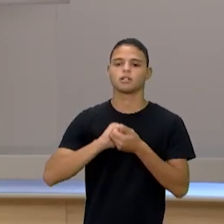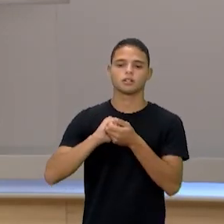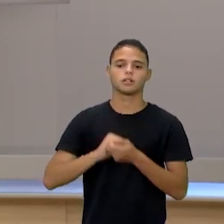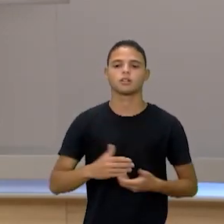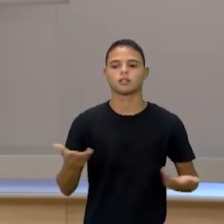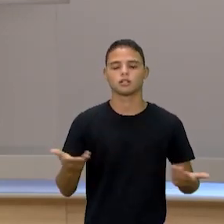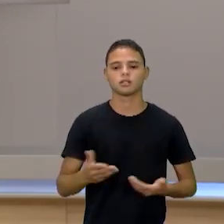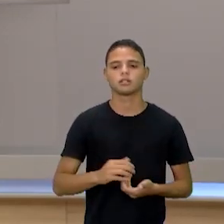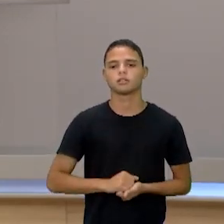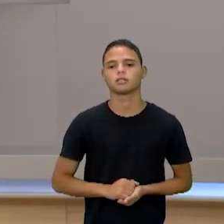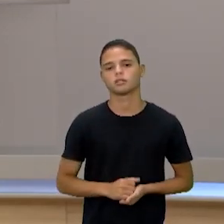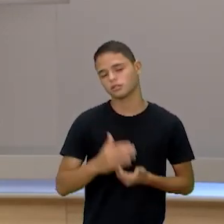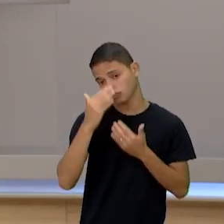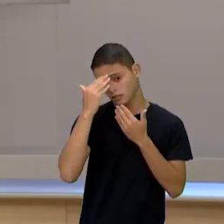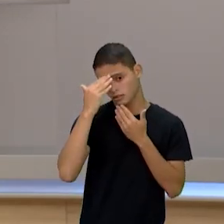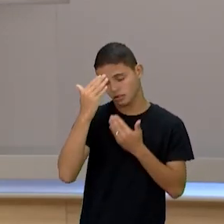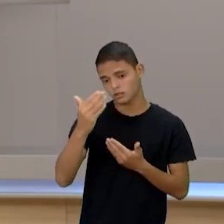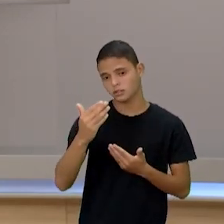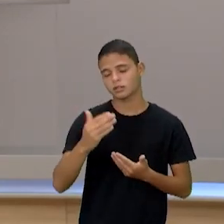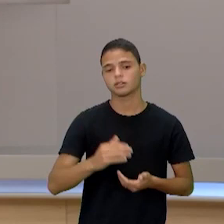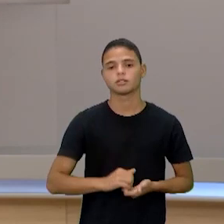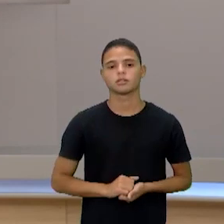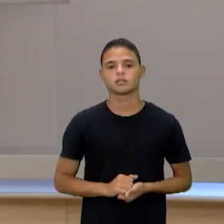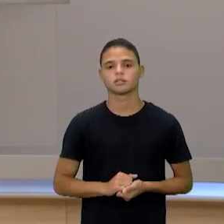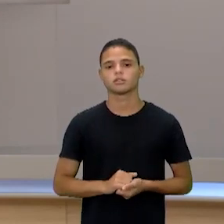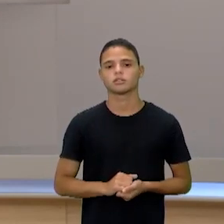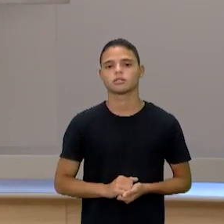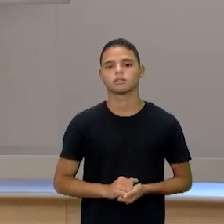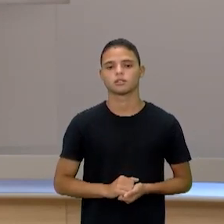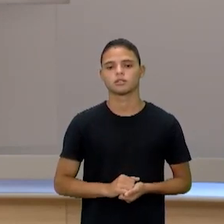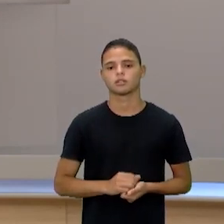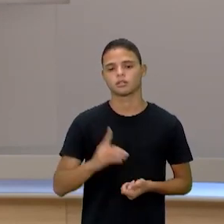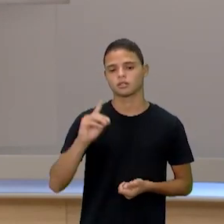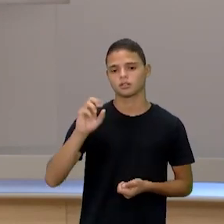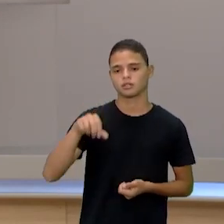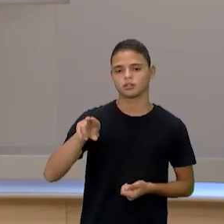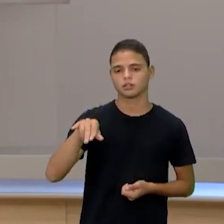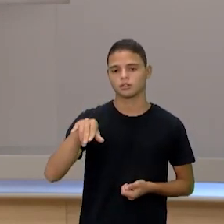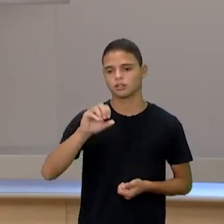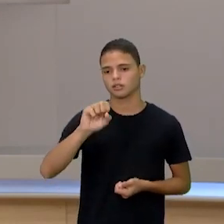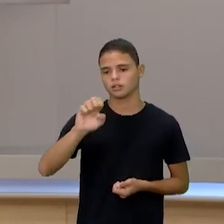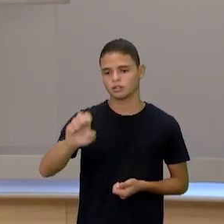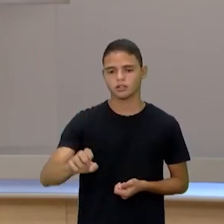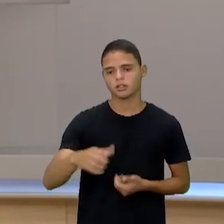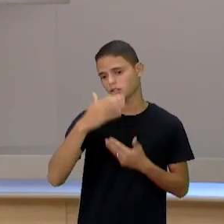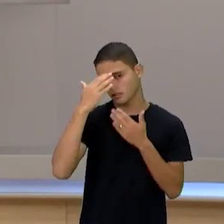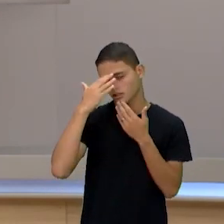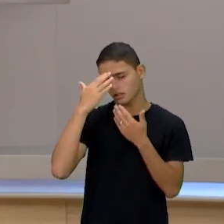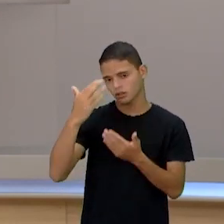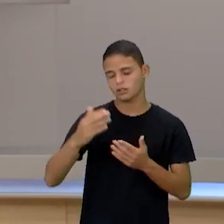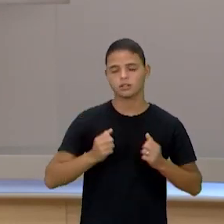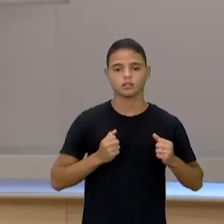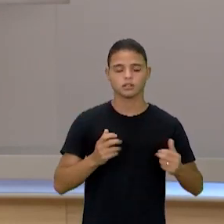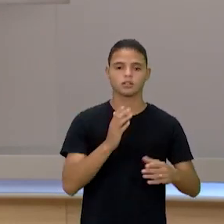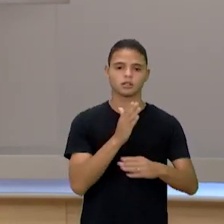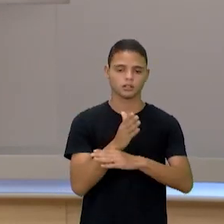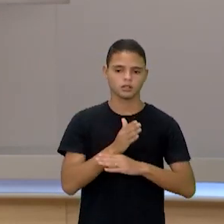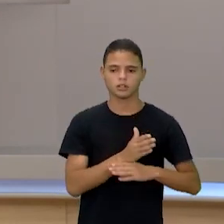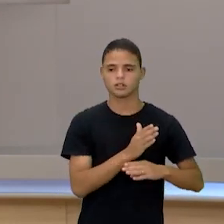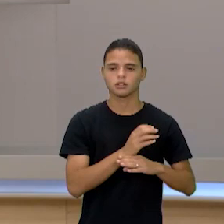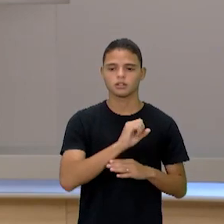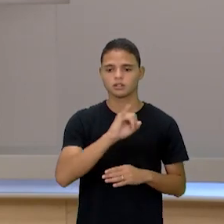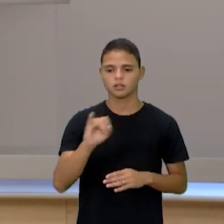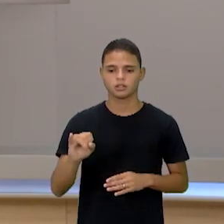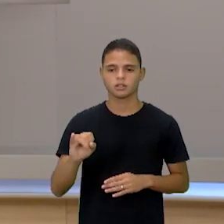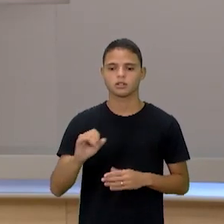manhã de hoje. Muito obrigado em nome da Secretaria de Educação. Denise, você também sem comentários, muito obrigado pela sua participação. Se você quiser se despedir